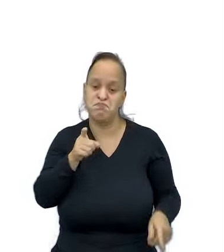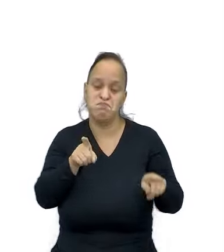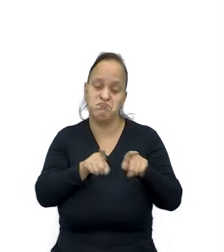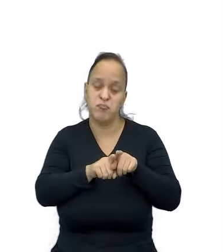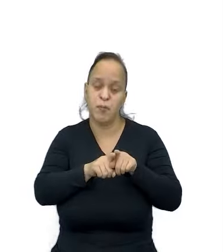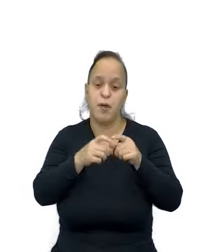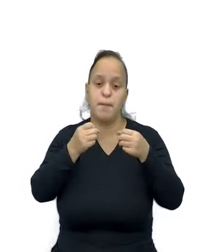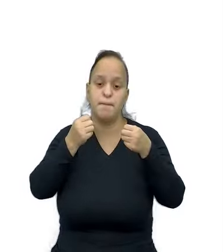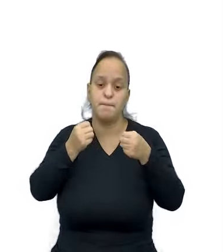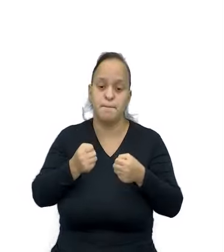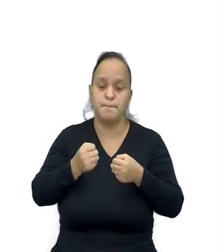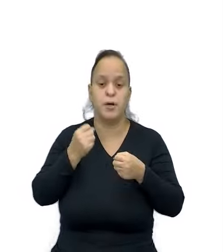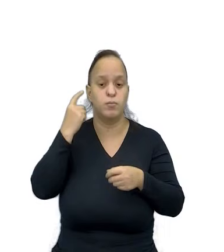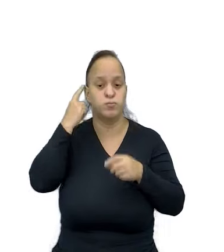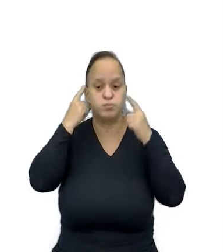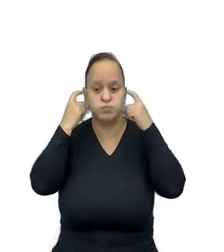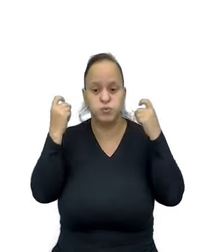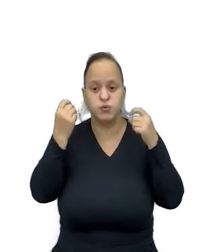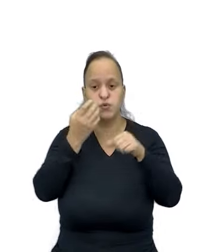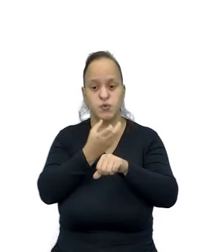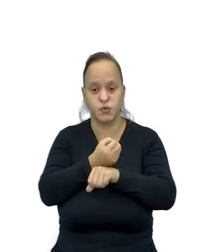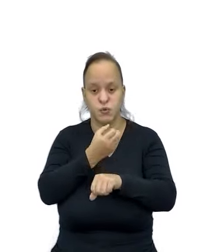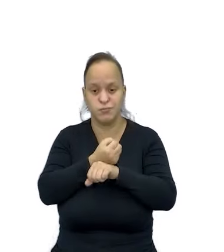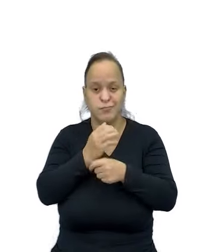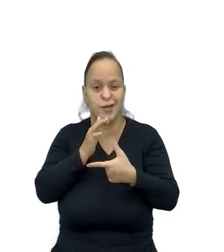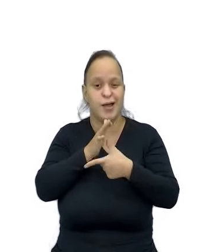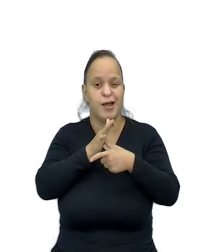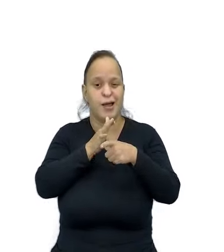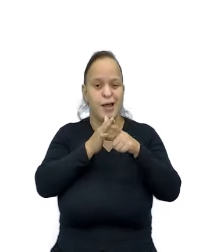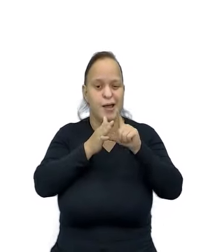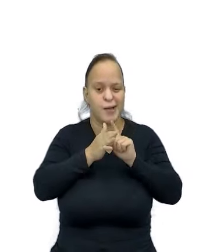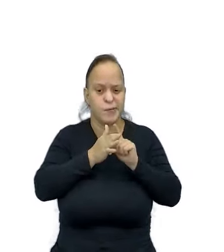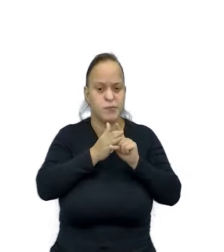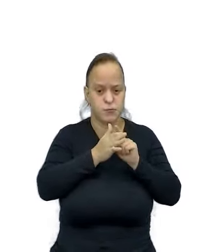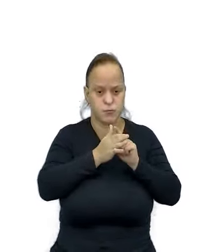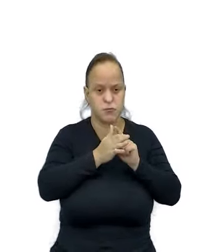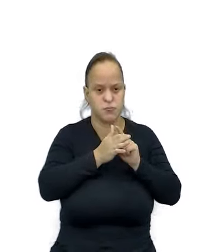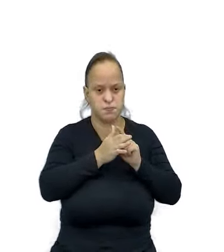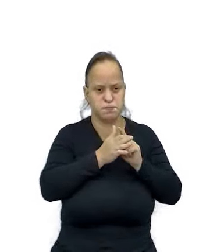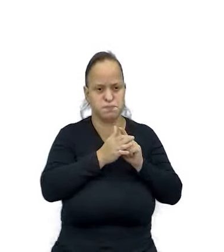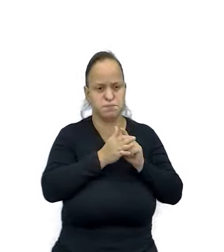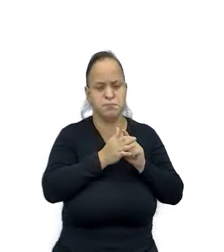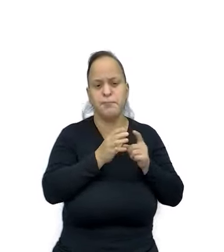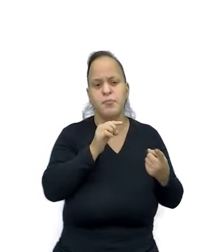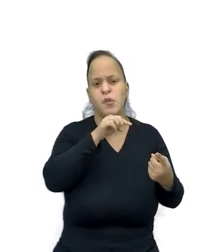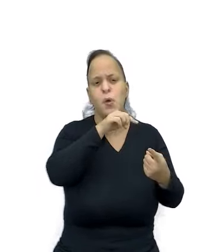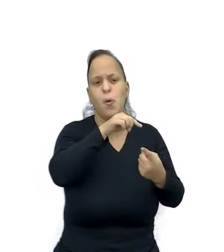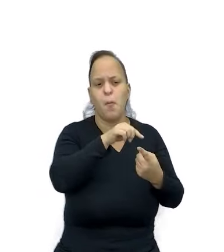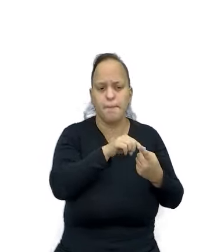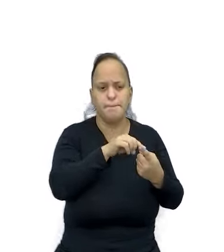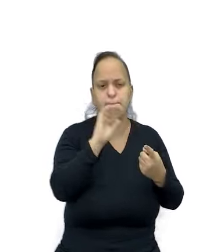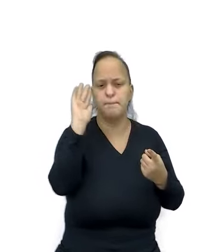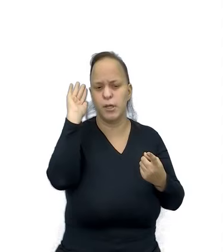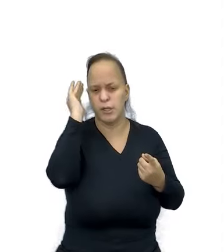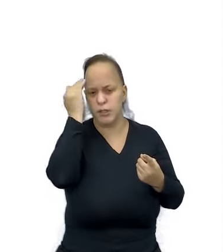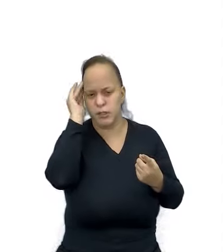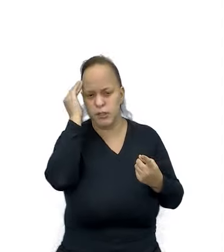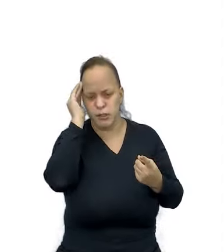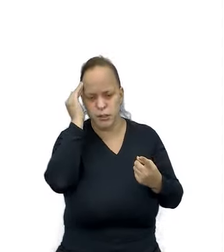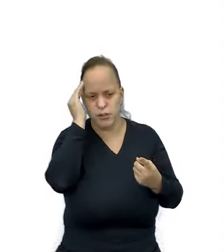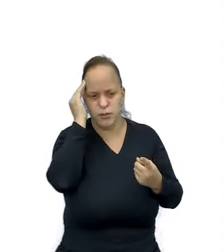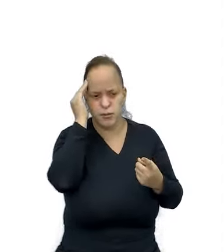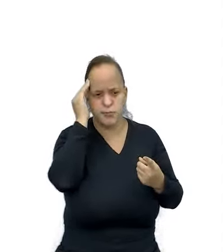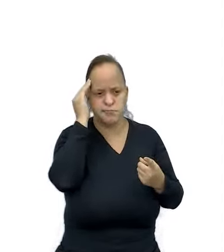de entrevista também, tá? Então, o antes. Pode ser feita a compreensão dos objetivos da aula, levantamento